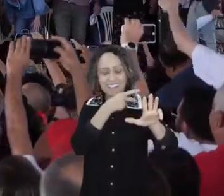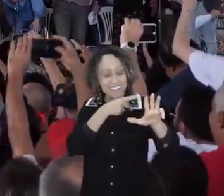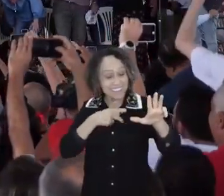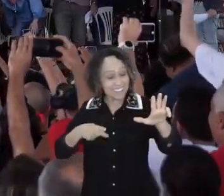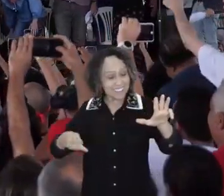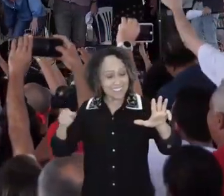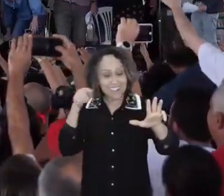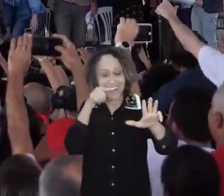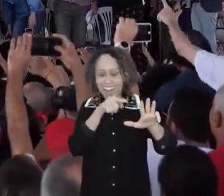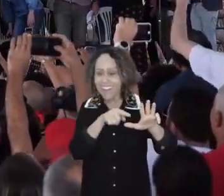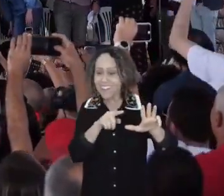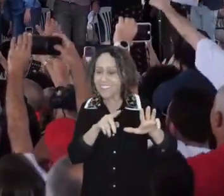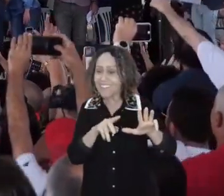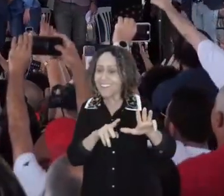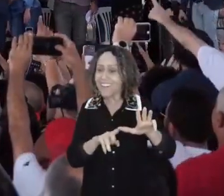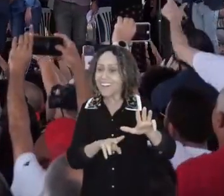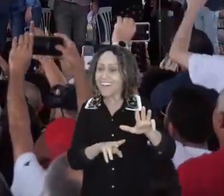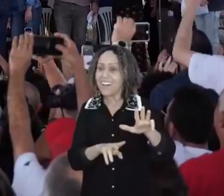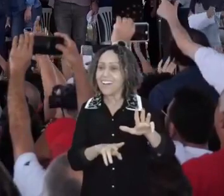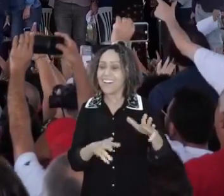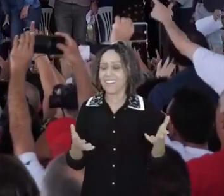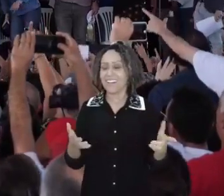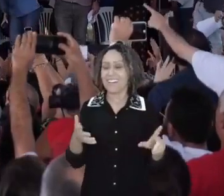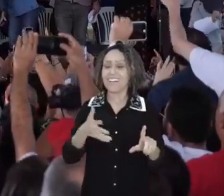Do povo brasileiro!